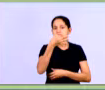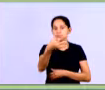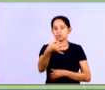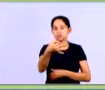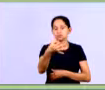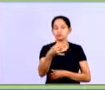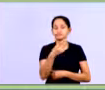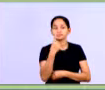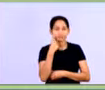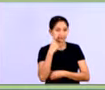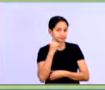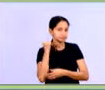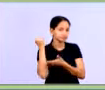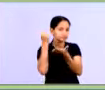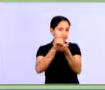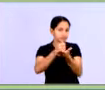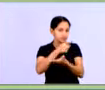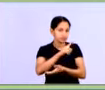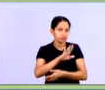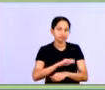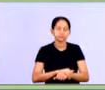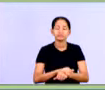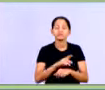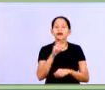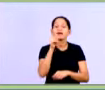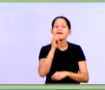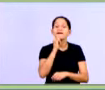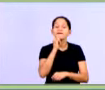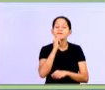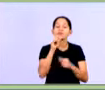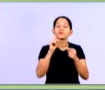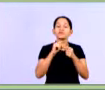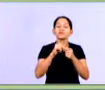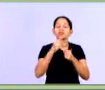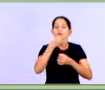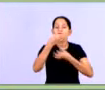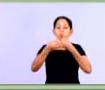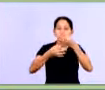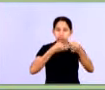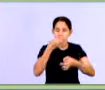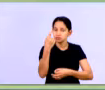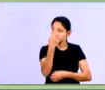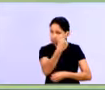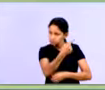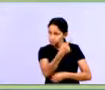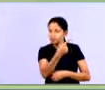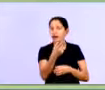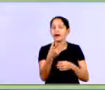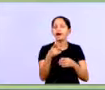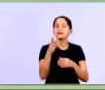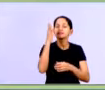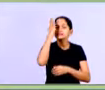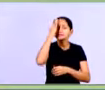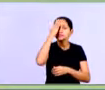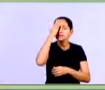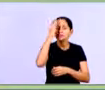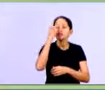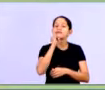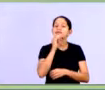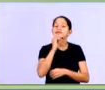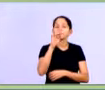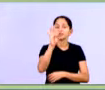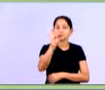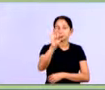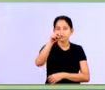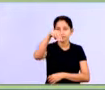Você poderia me ajudar, Denise? Vamos ler? Elabore um comentário sobre a seguinte afirmação. A TMA